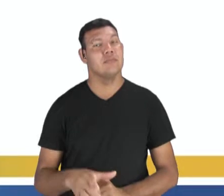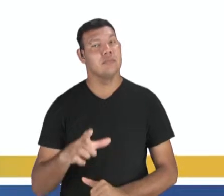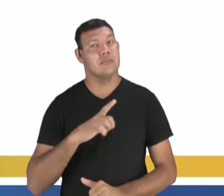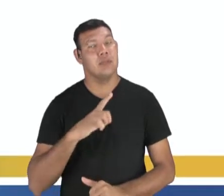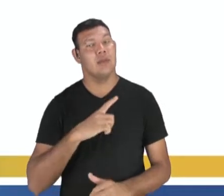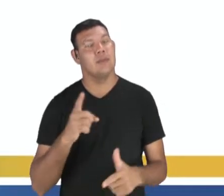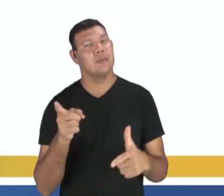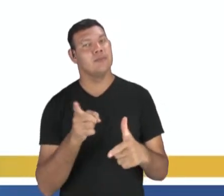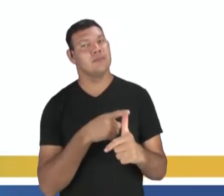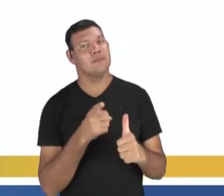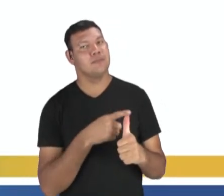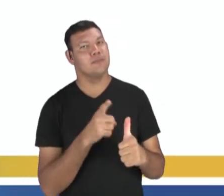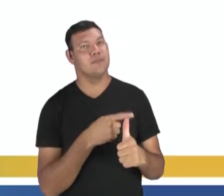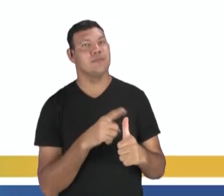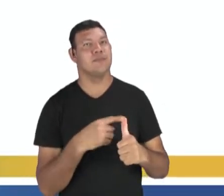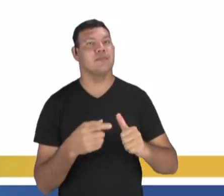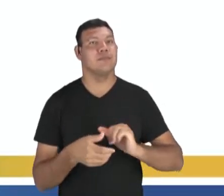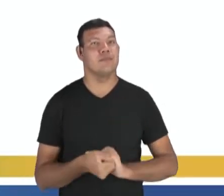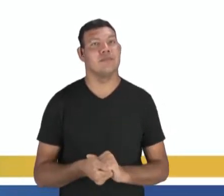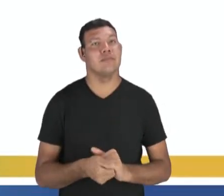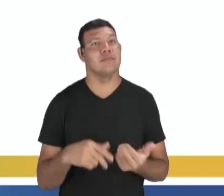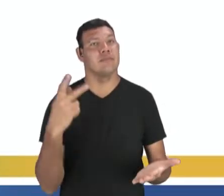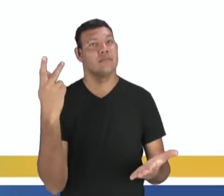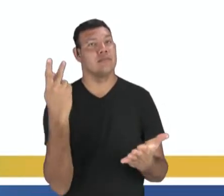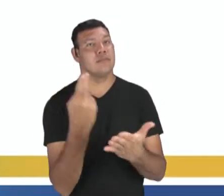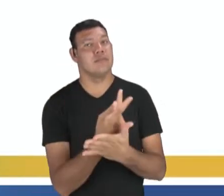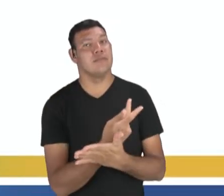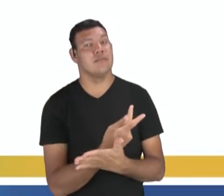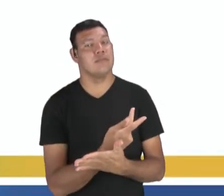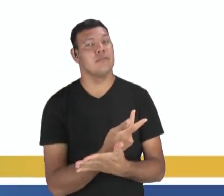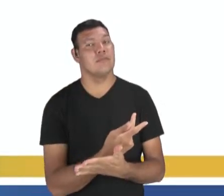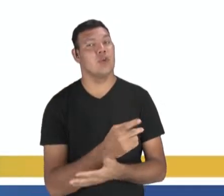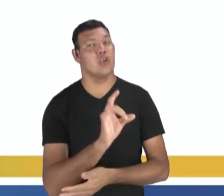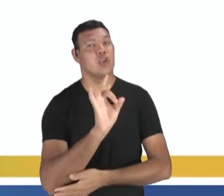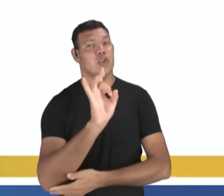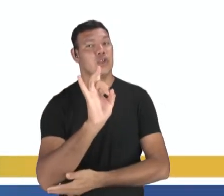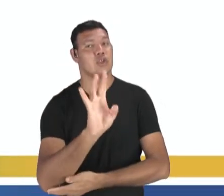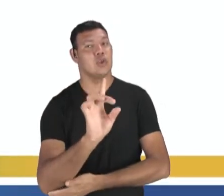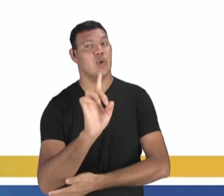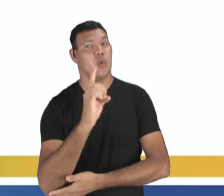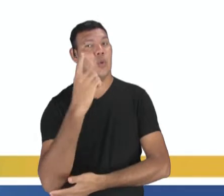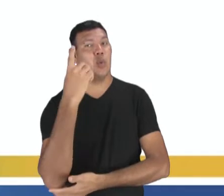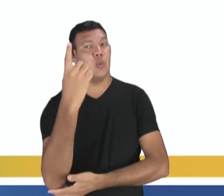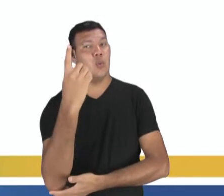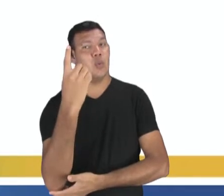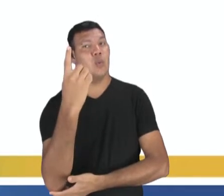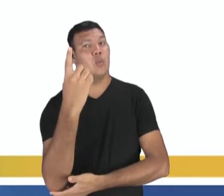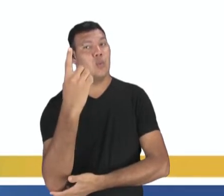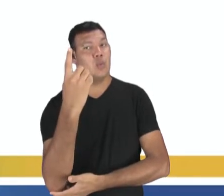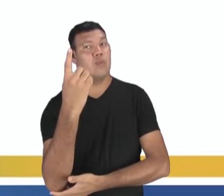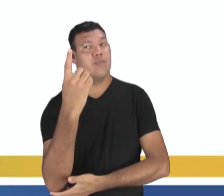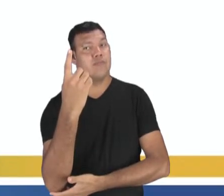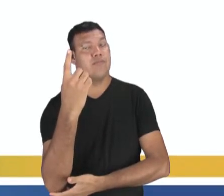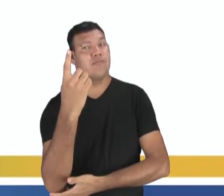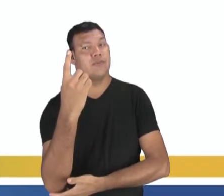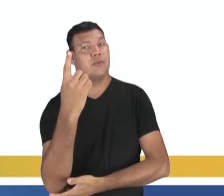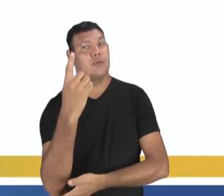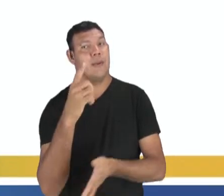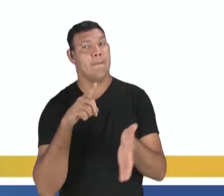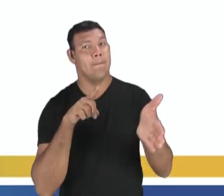o primeiro e devemos errar apenas uma das quatro primeiras